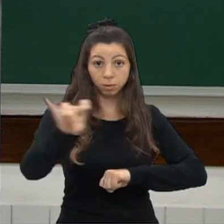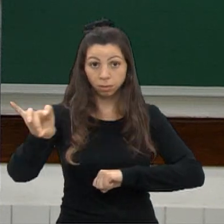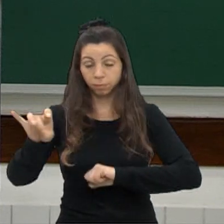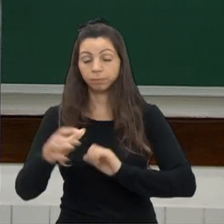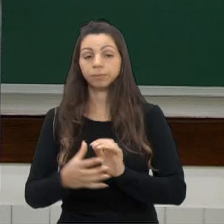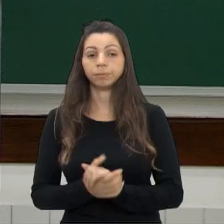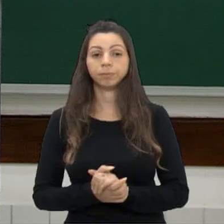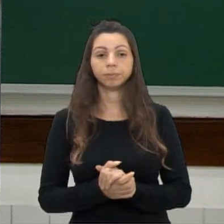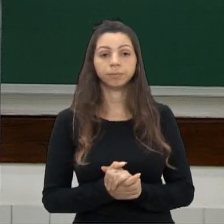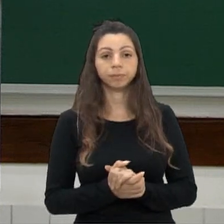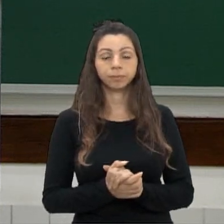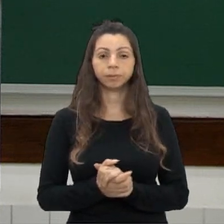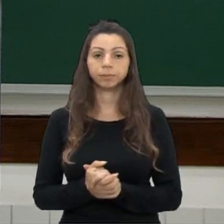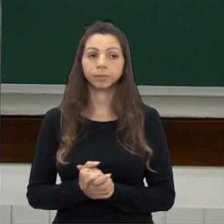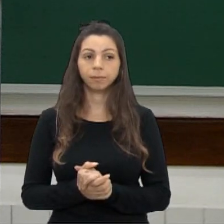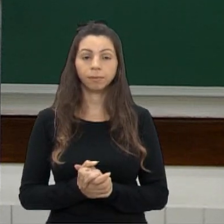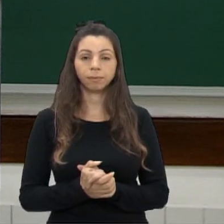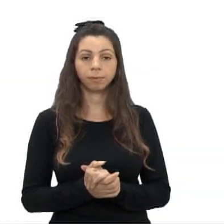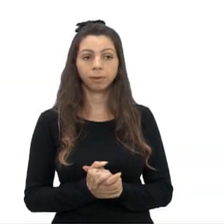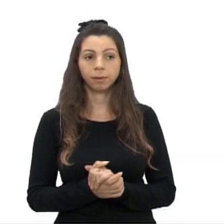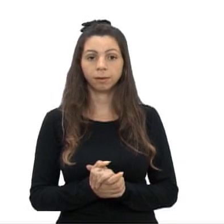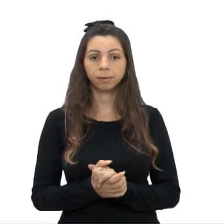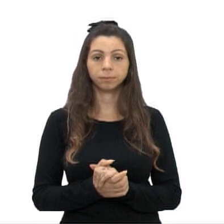Veja comigo a minha opinião.